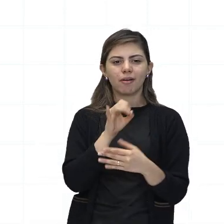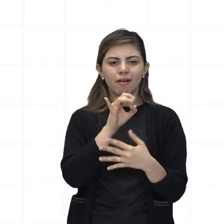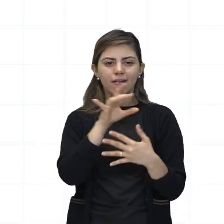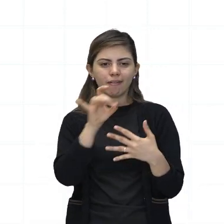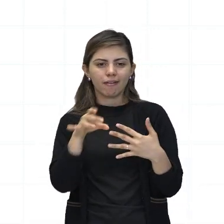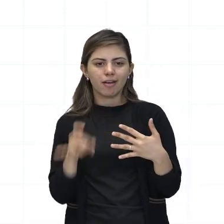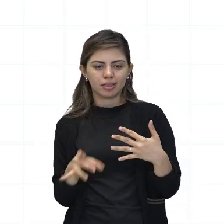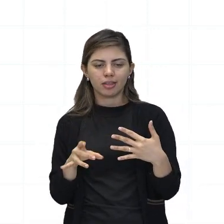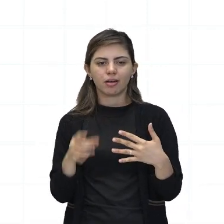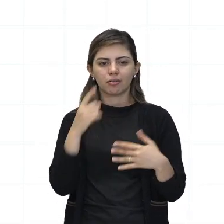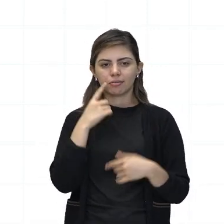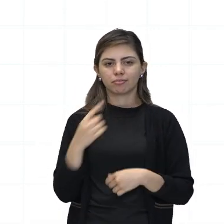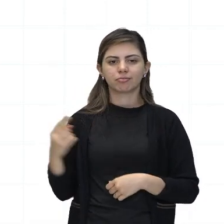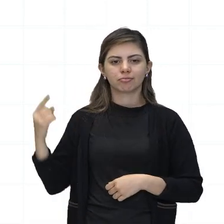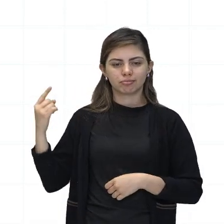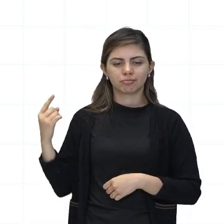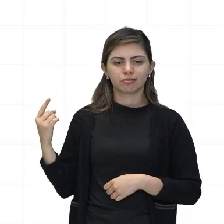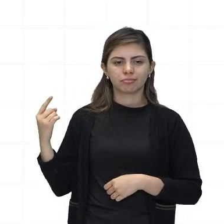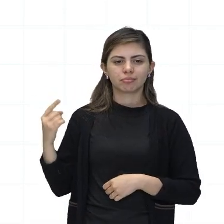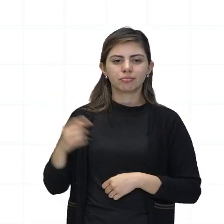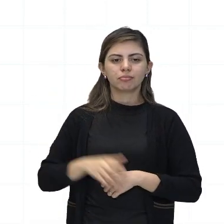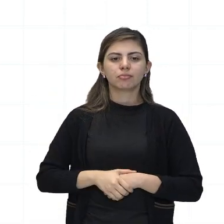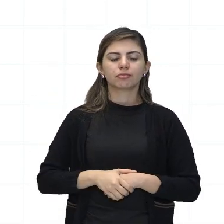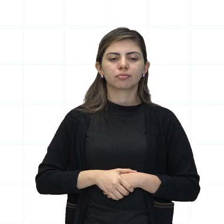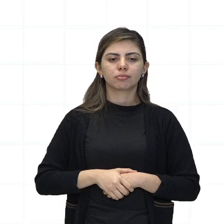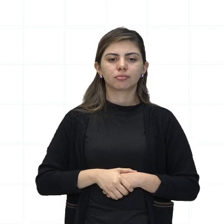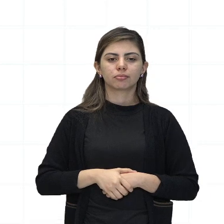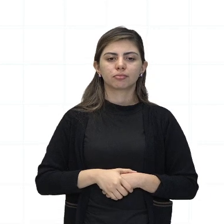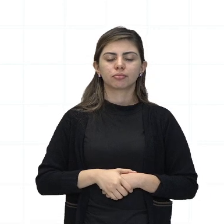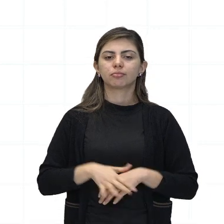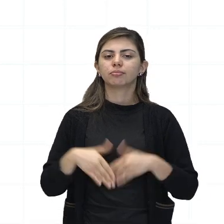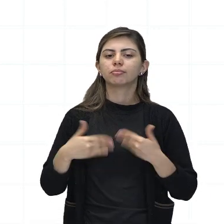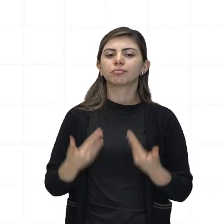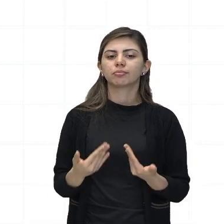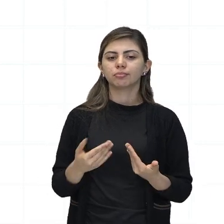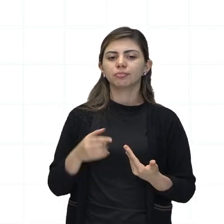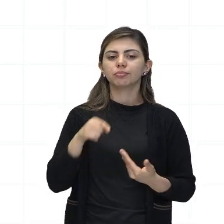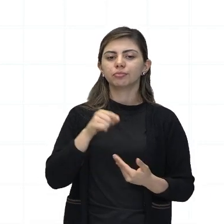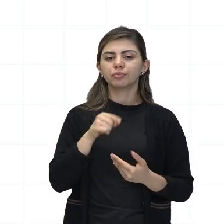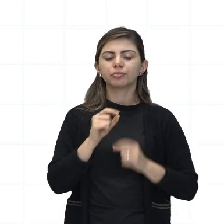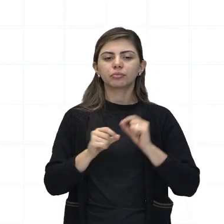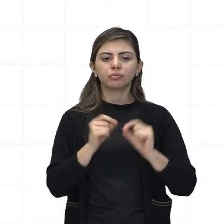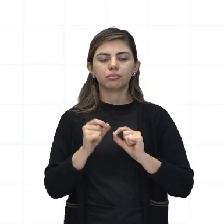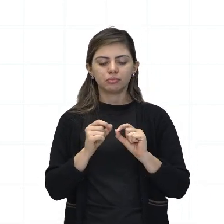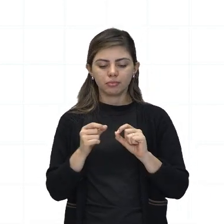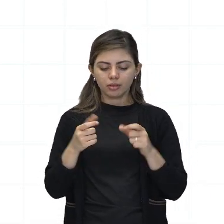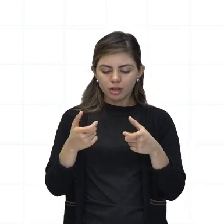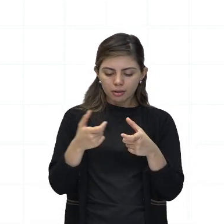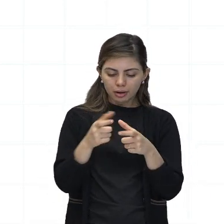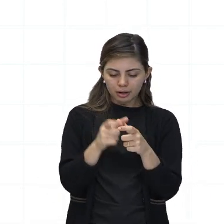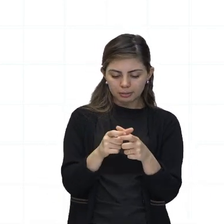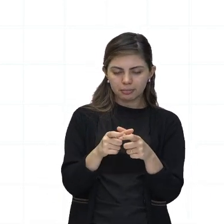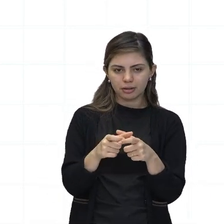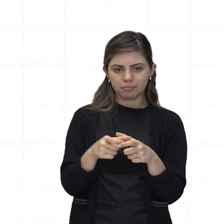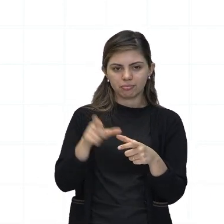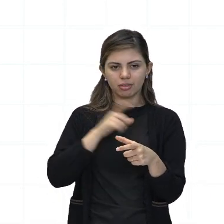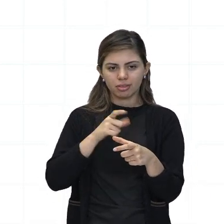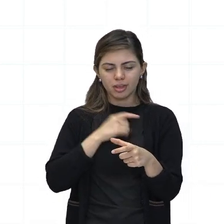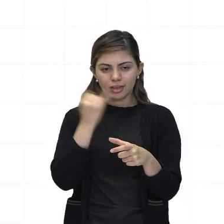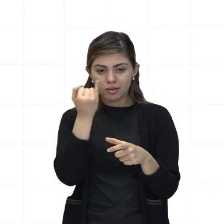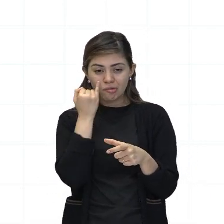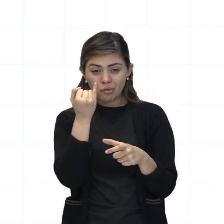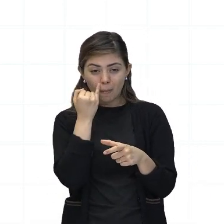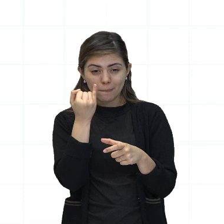é constituído por um conjunto de espécies. E espécie, que é a mais detalhada, que